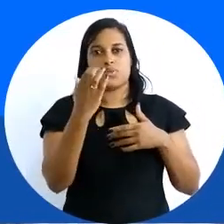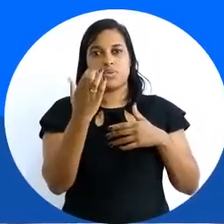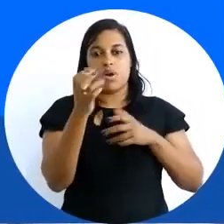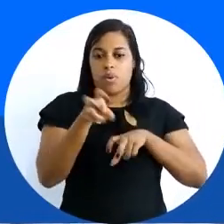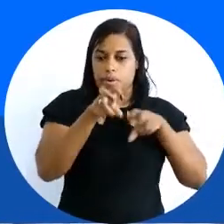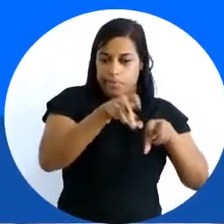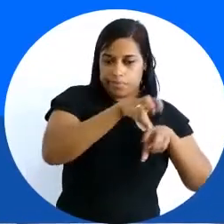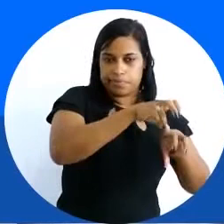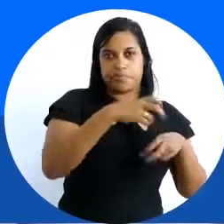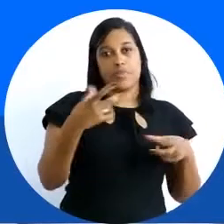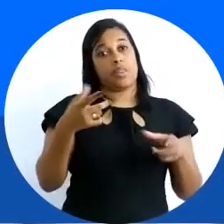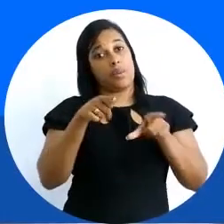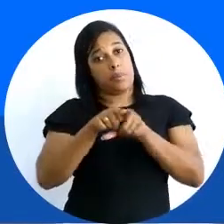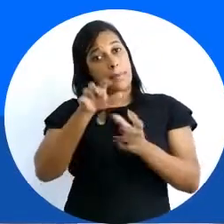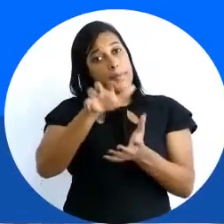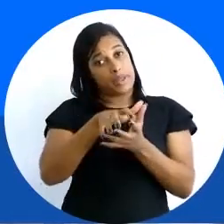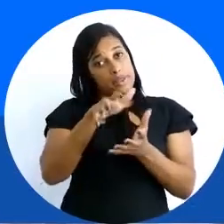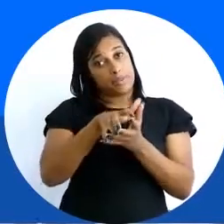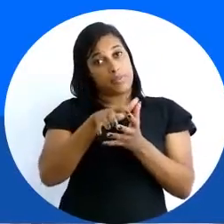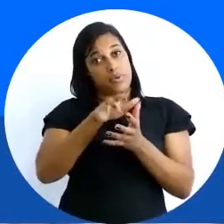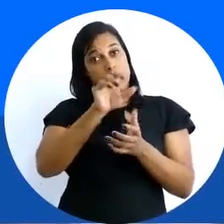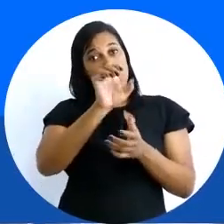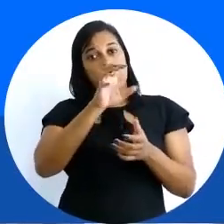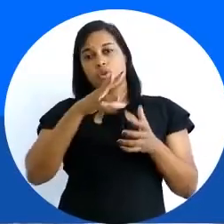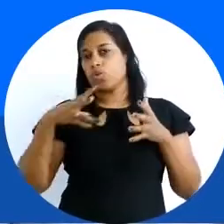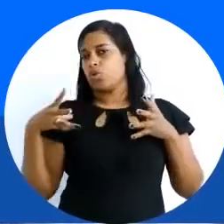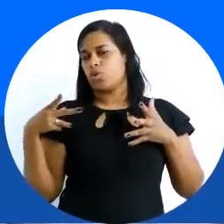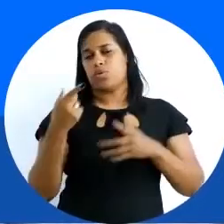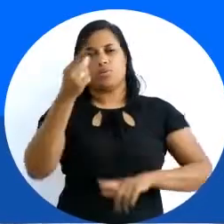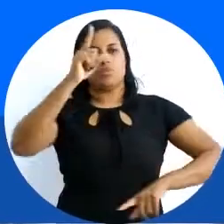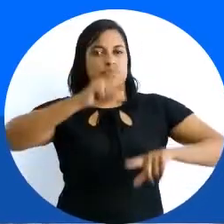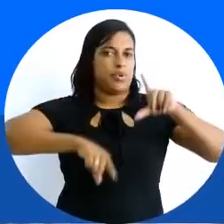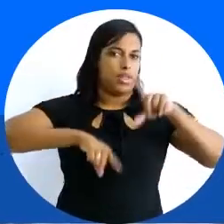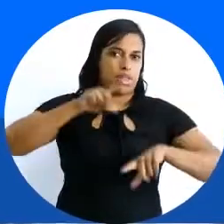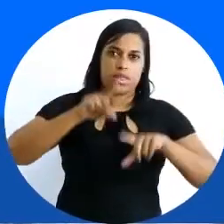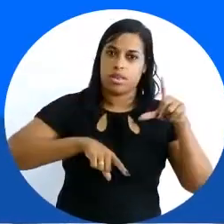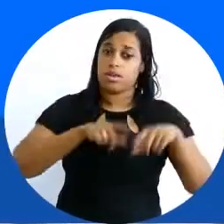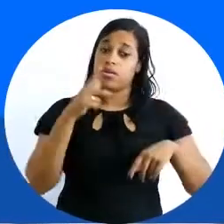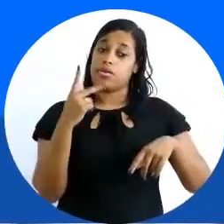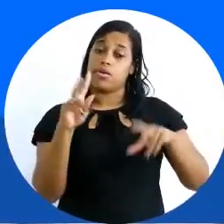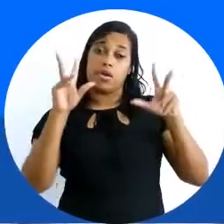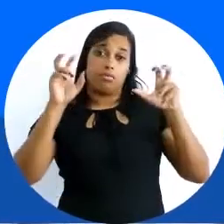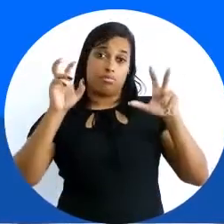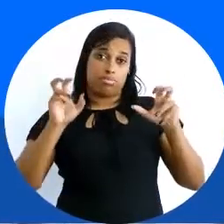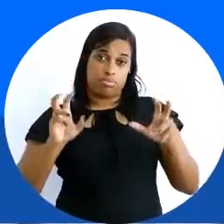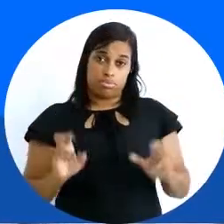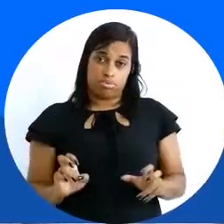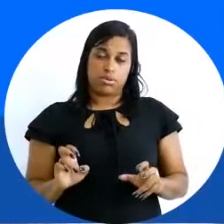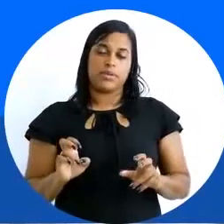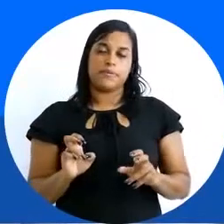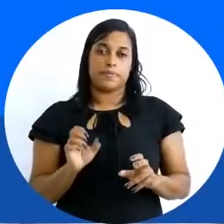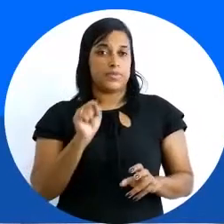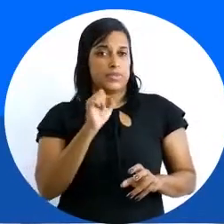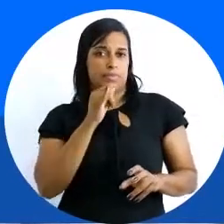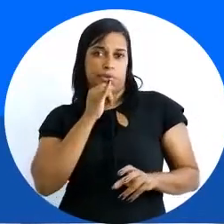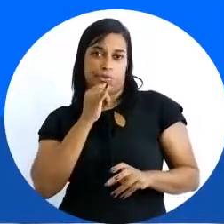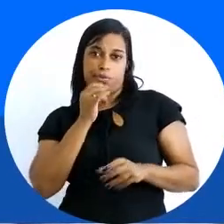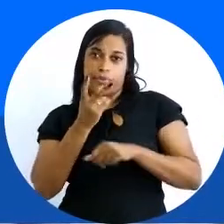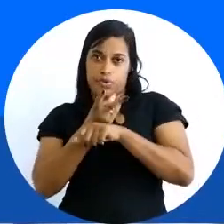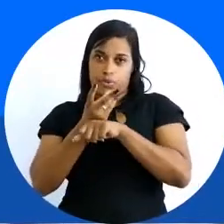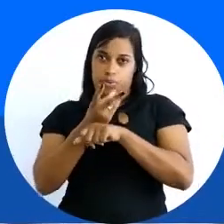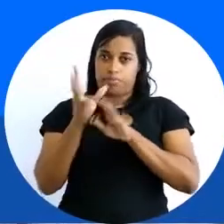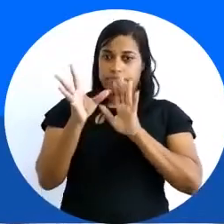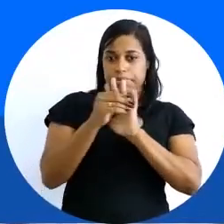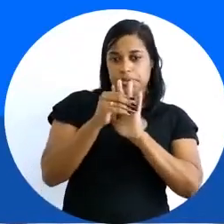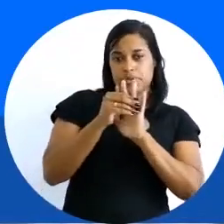cana-de-açúcar e Pernambuco, então vai vir todos os materiais que são referentes a esses 2 assuntos. Se eu colocar o